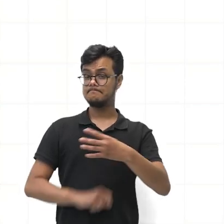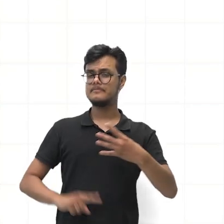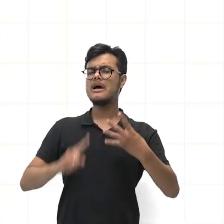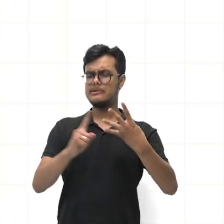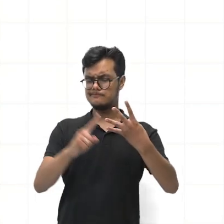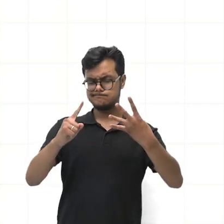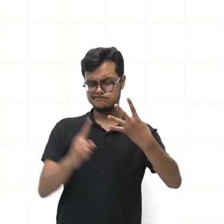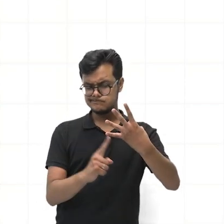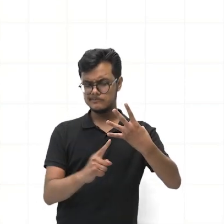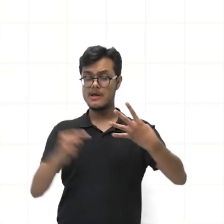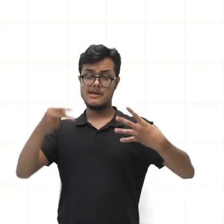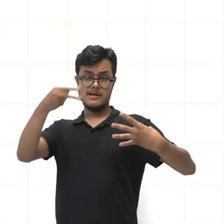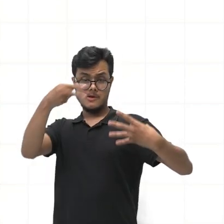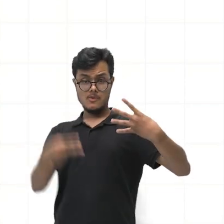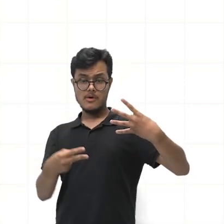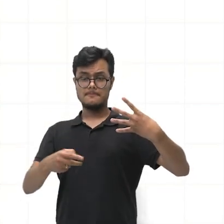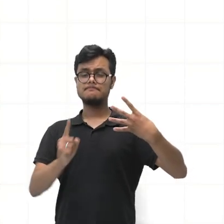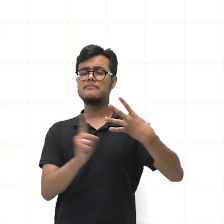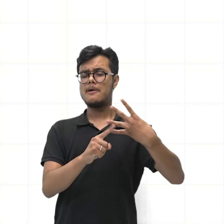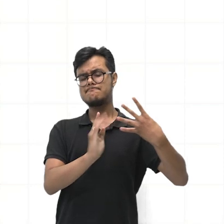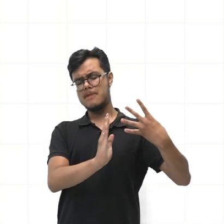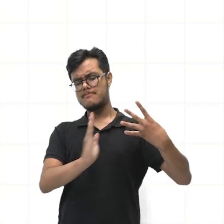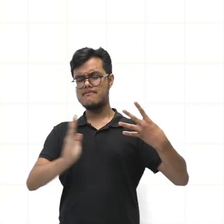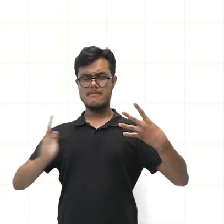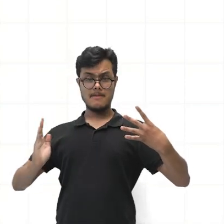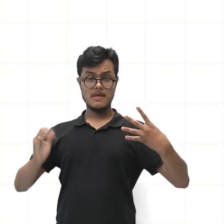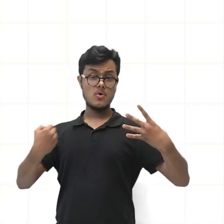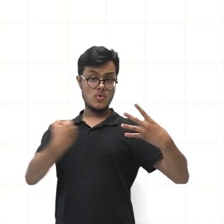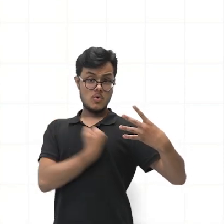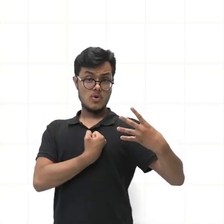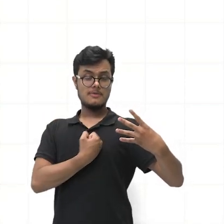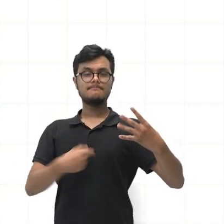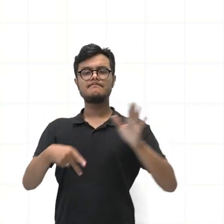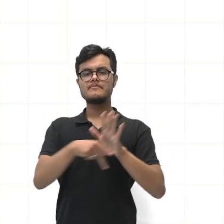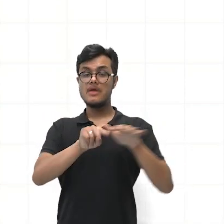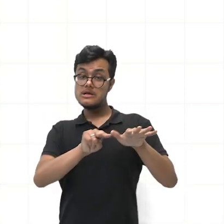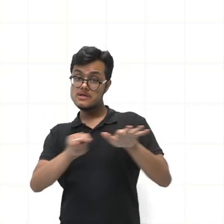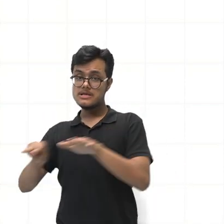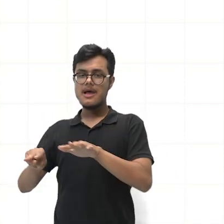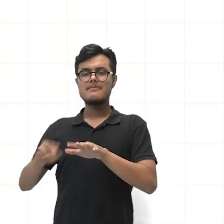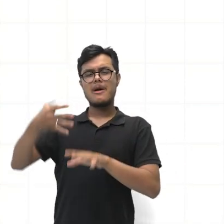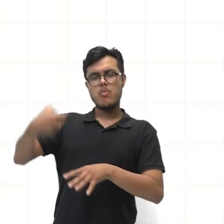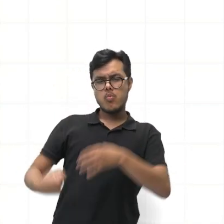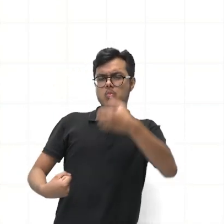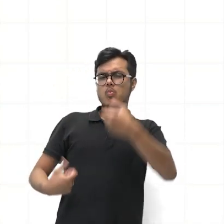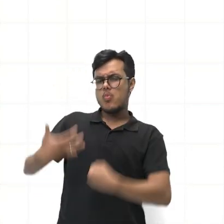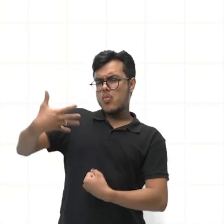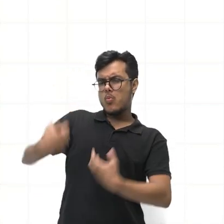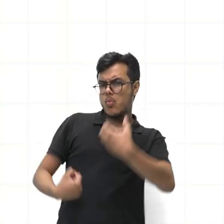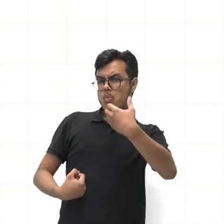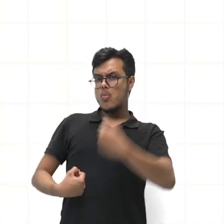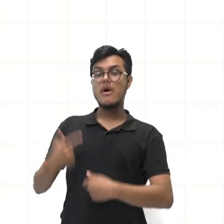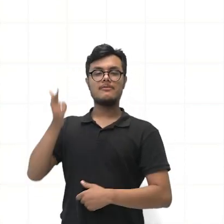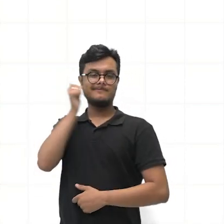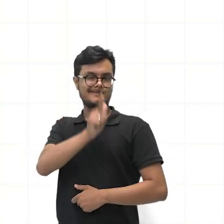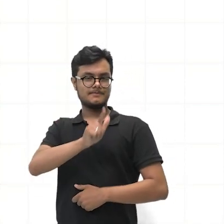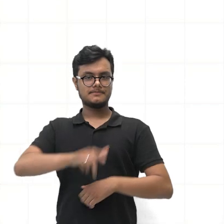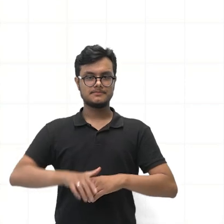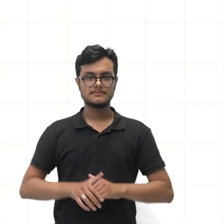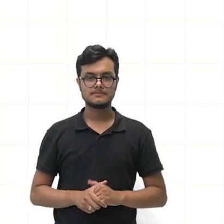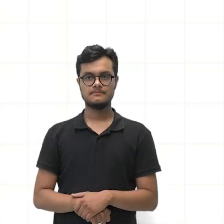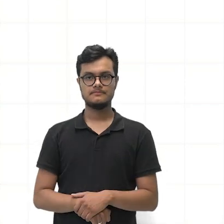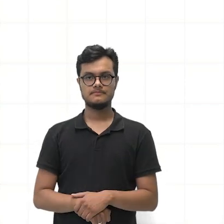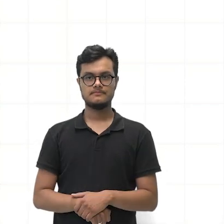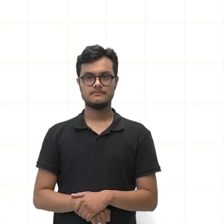assim sucessivamente, né? A estrela 9,9, na terça 10,5 e toda a sua produção ao longo da